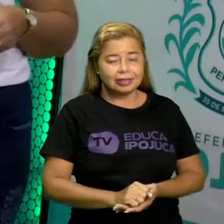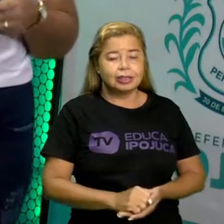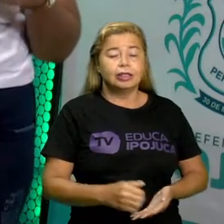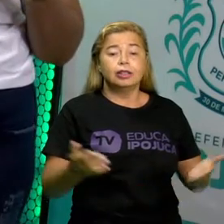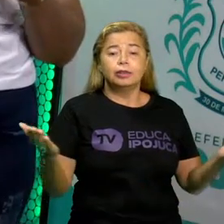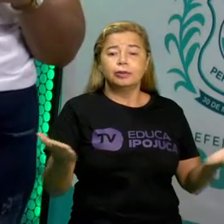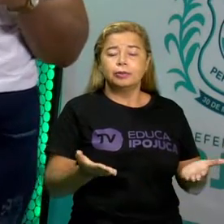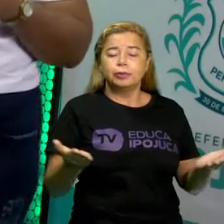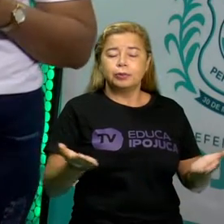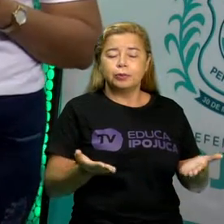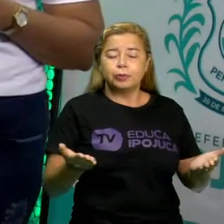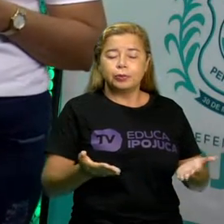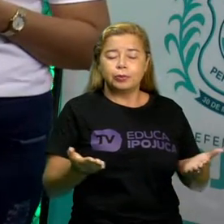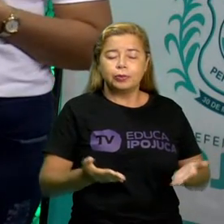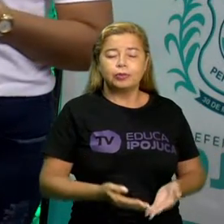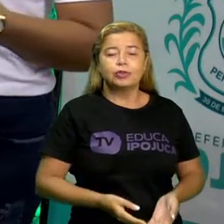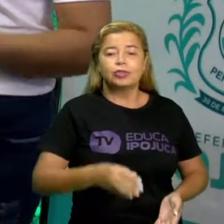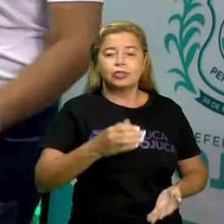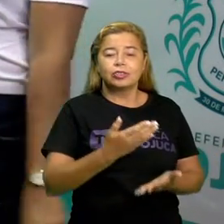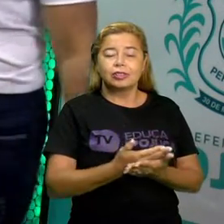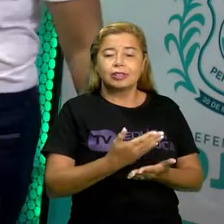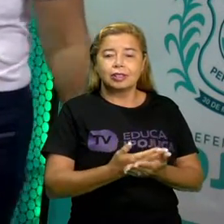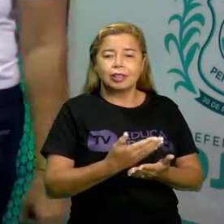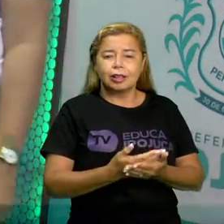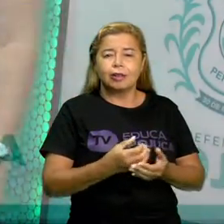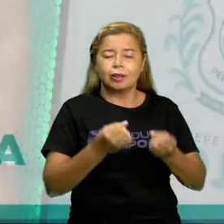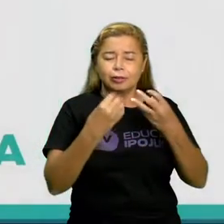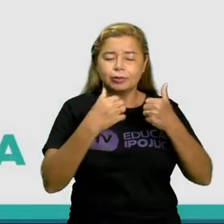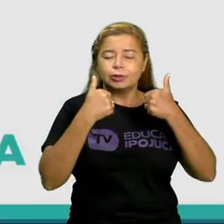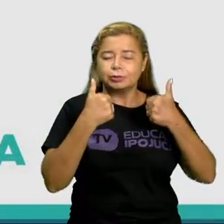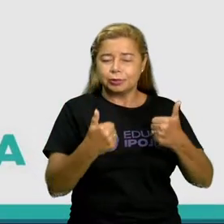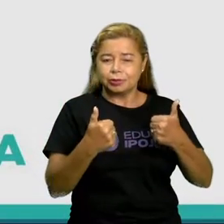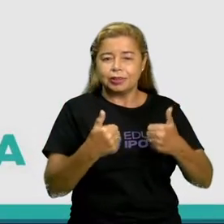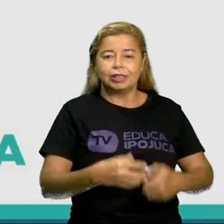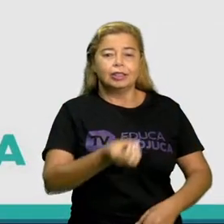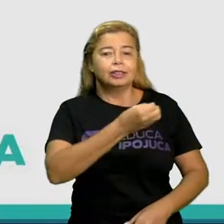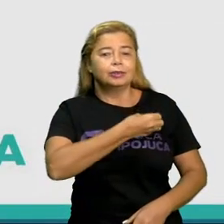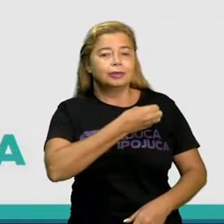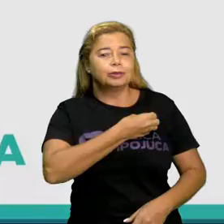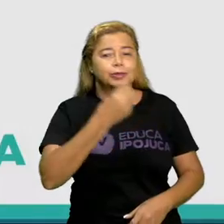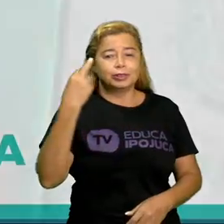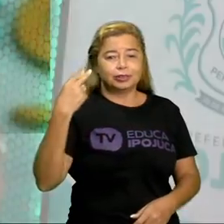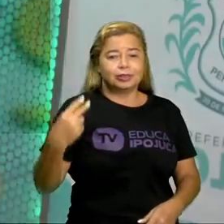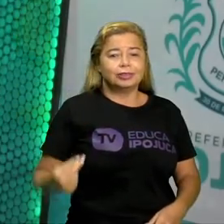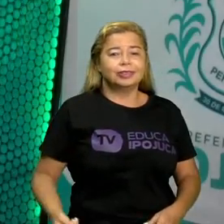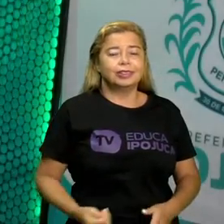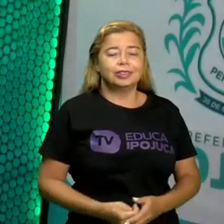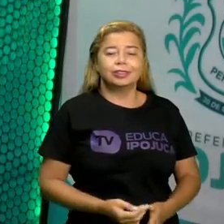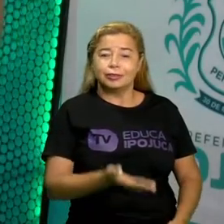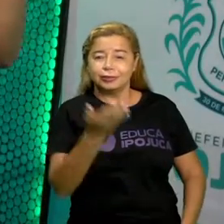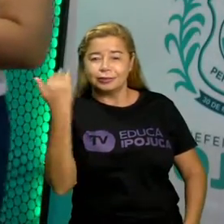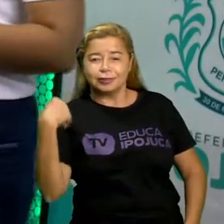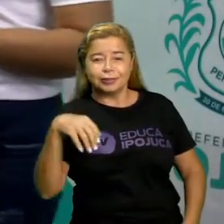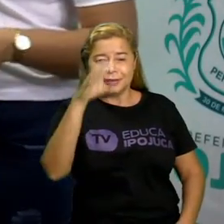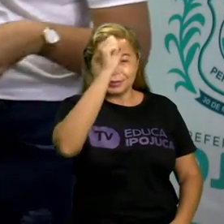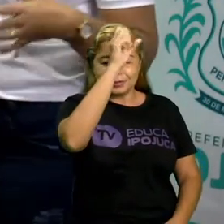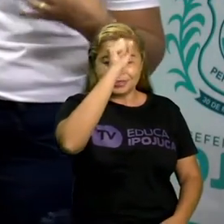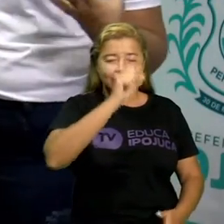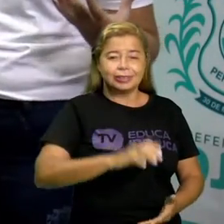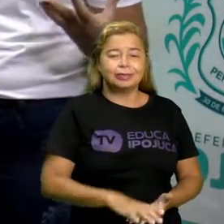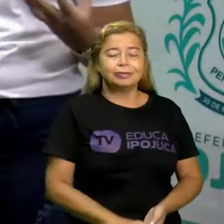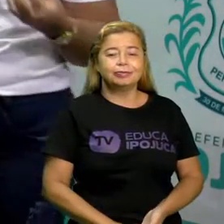nossa aula de hoje está bem interessante vamos ver números naturais vamos lá os